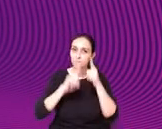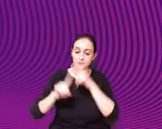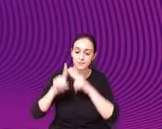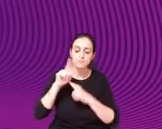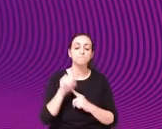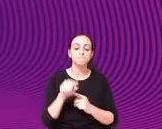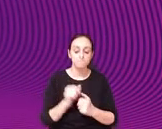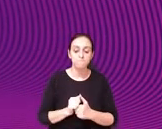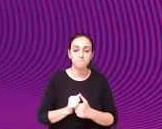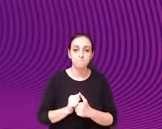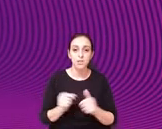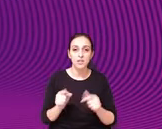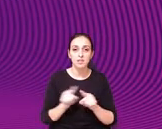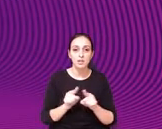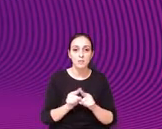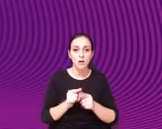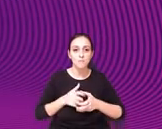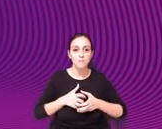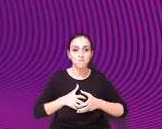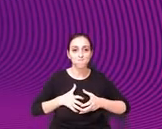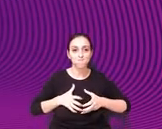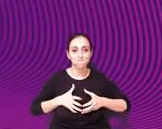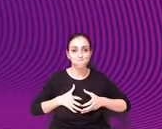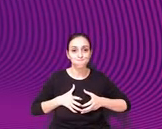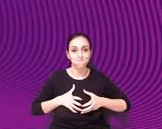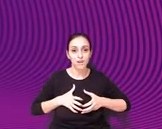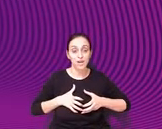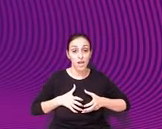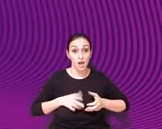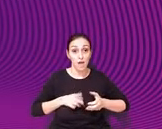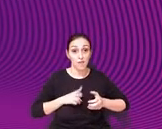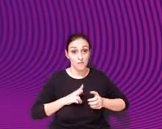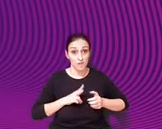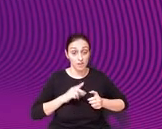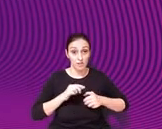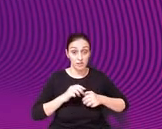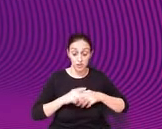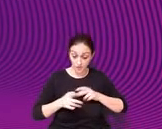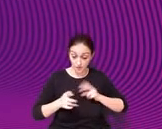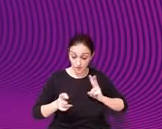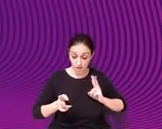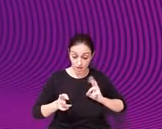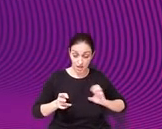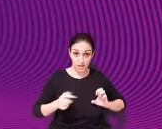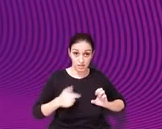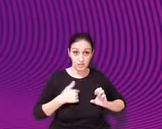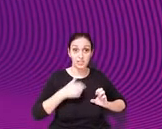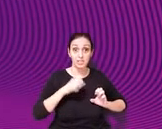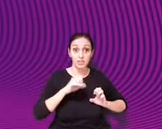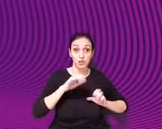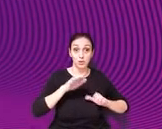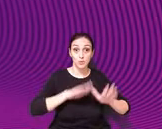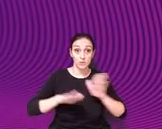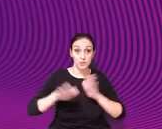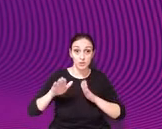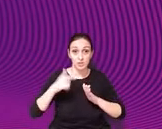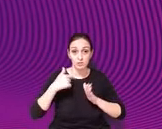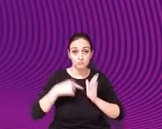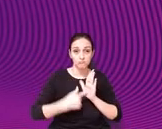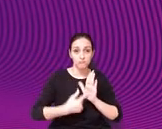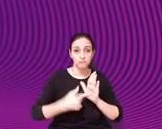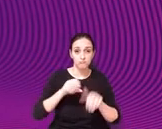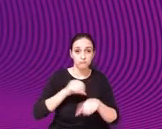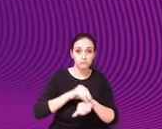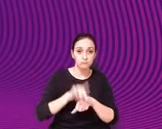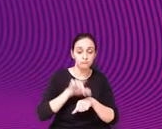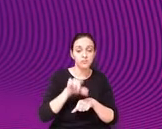Mostrava uma hipertrofia da banda moderadora do VD, simulando uma desproporção, se você não tomasse cuidado, sugerindo a possibilidade